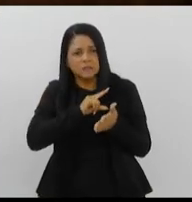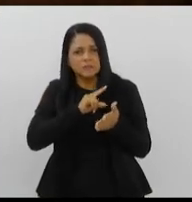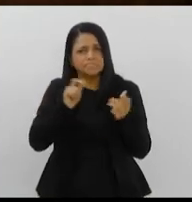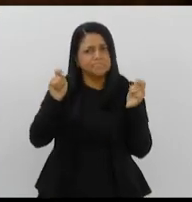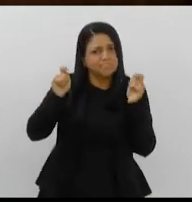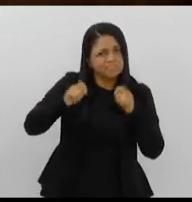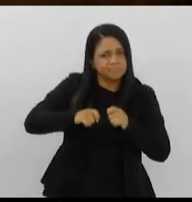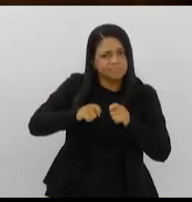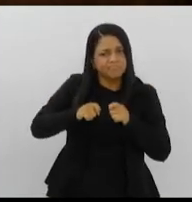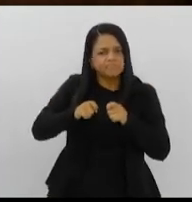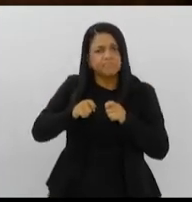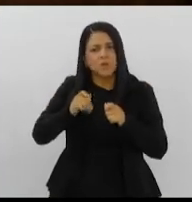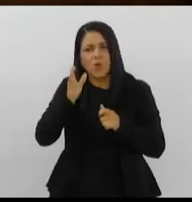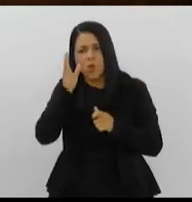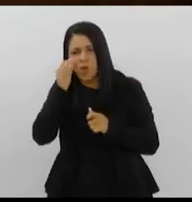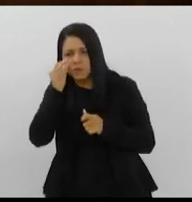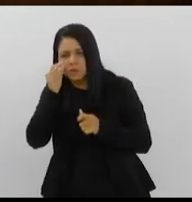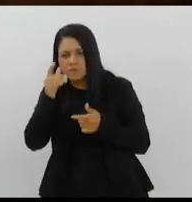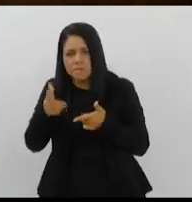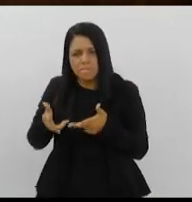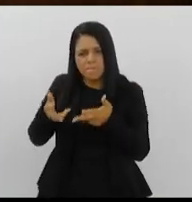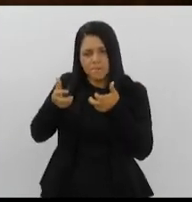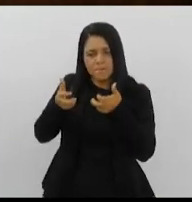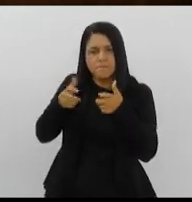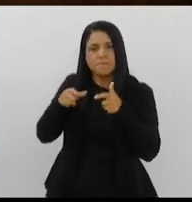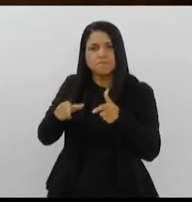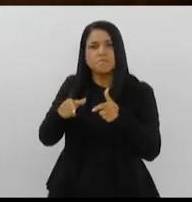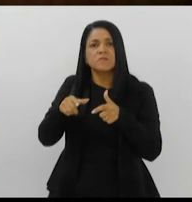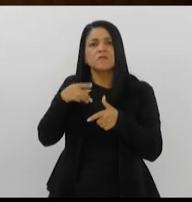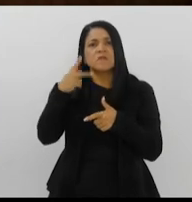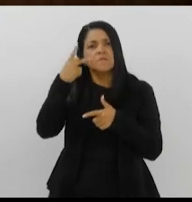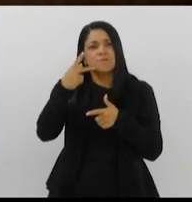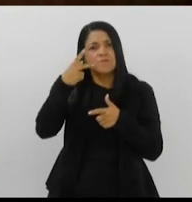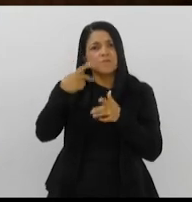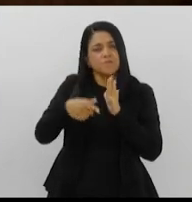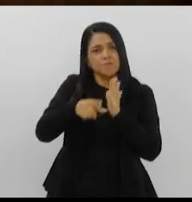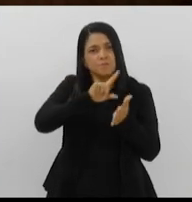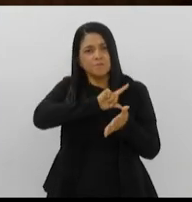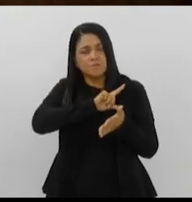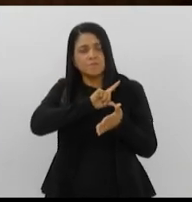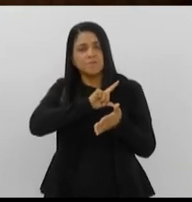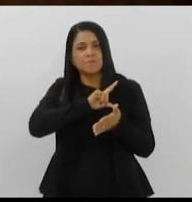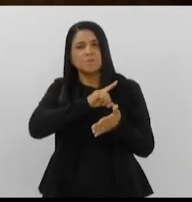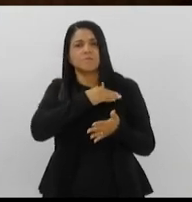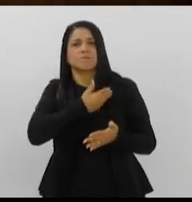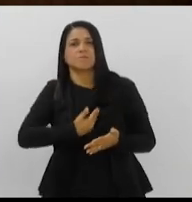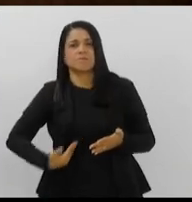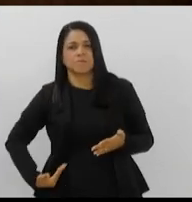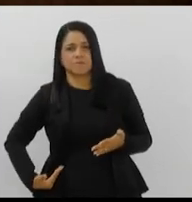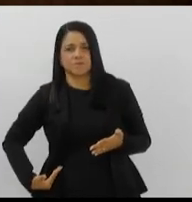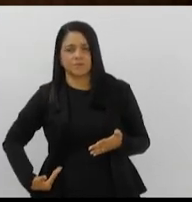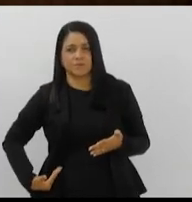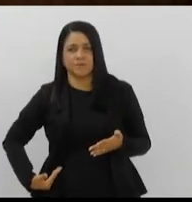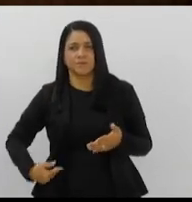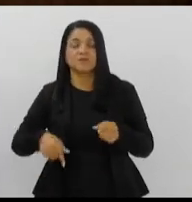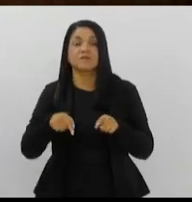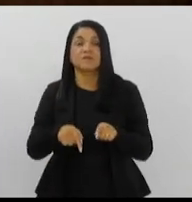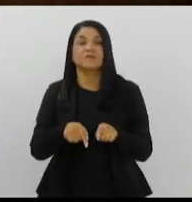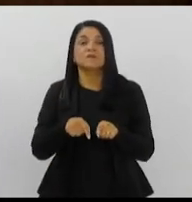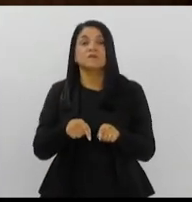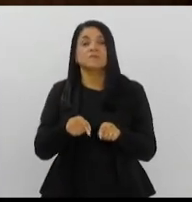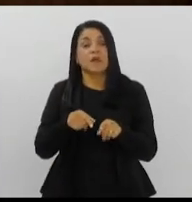capacidade de prever e de gerar políticas públicas mais estruturantes para que o homem e a mulher do